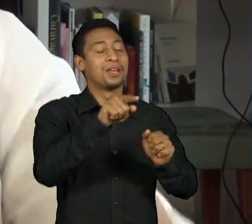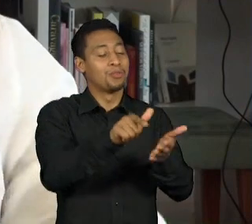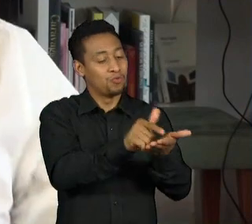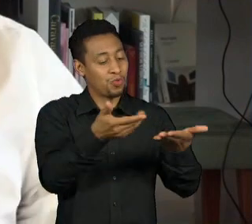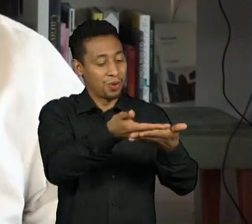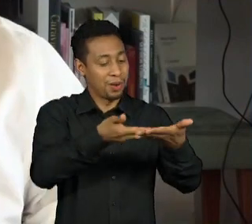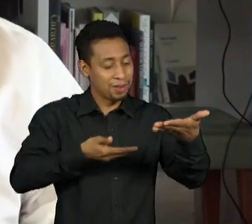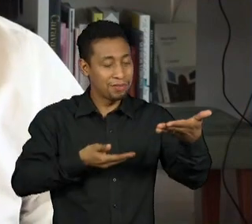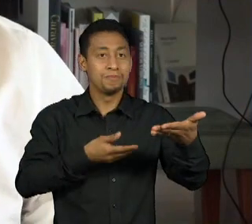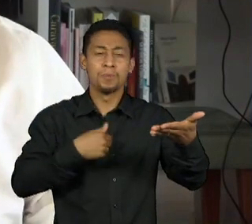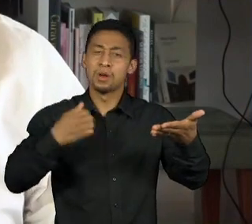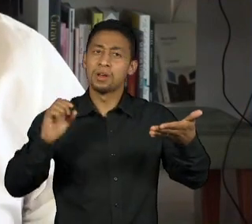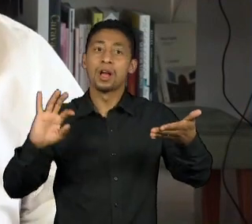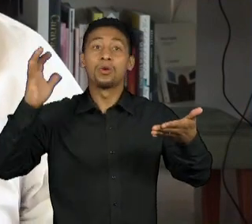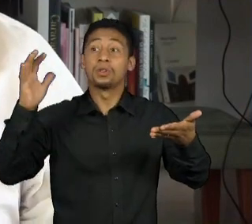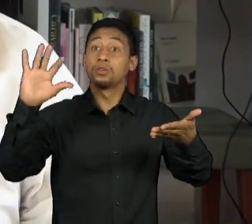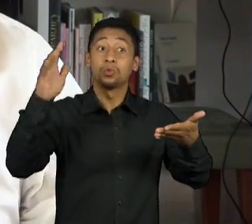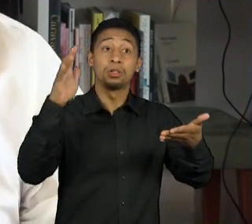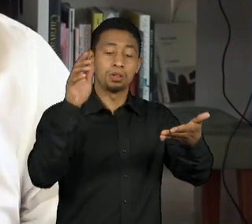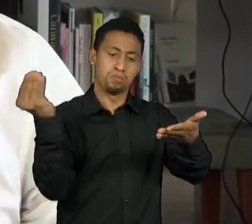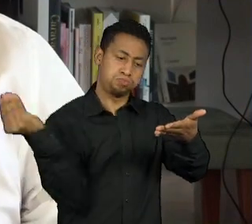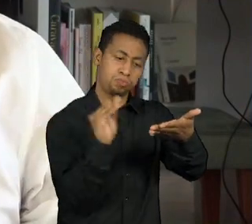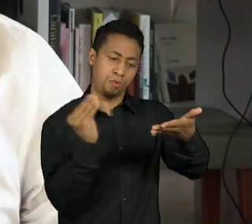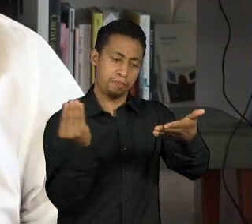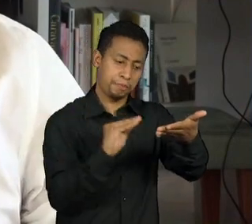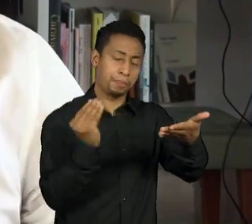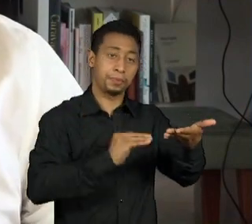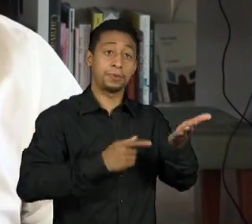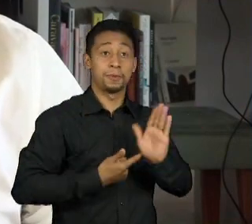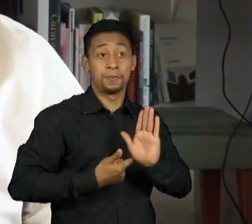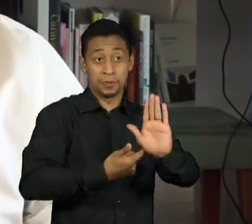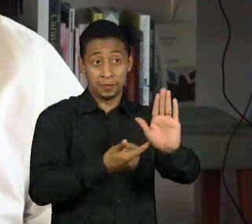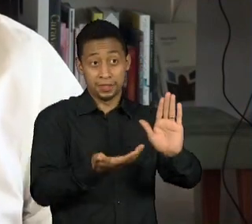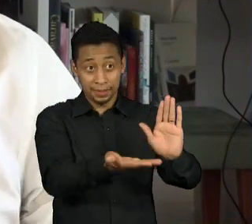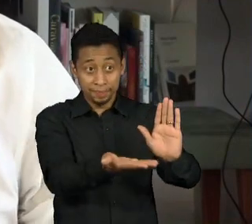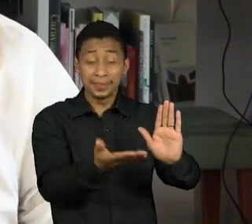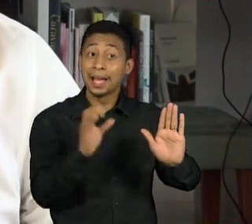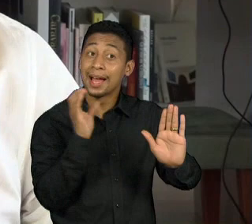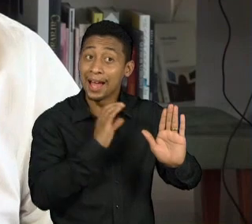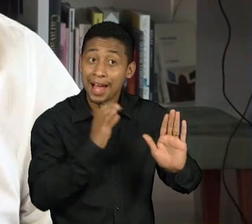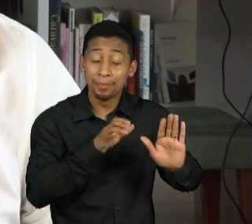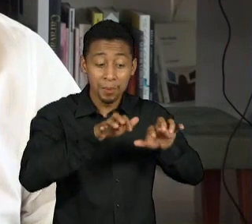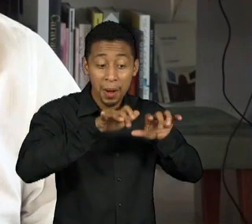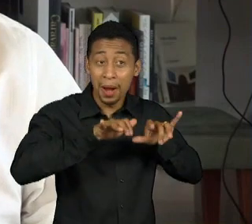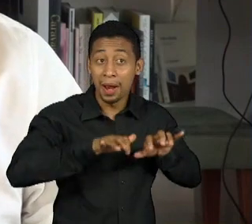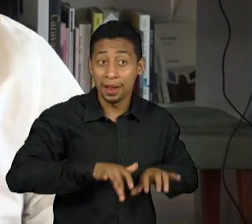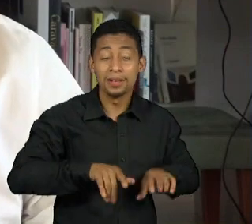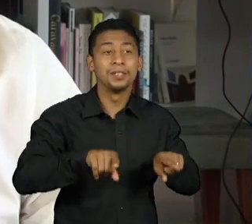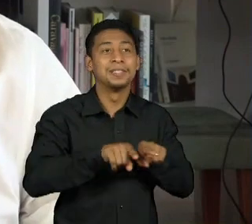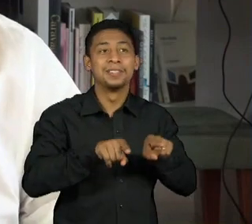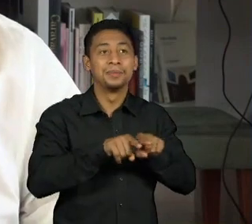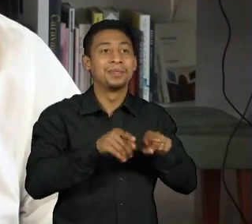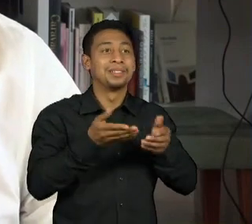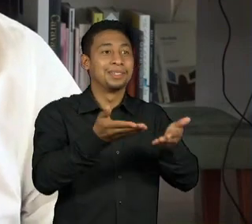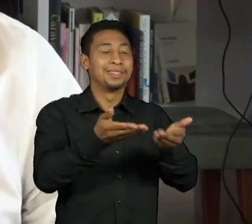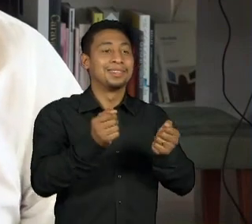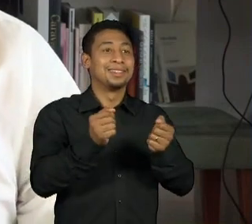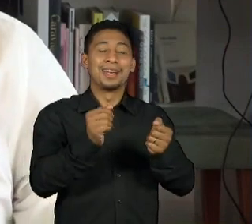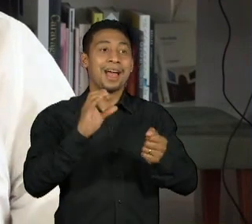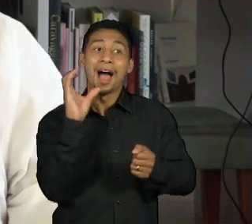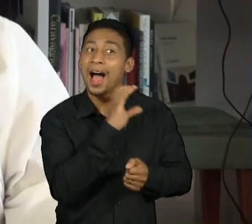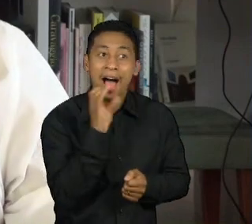diz, na urgência dos acontecimentos, e escrita rapidamente e publicada mais imediatamente